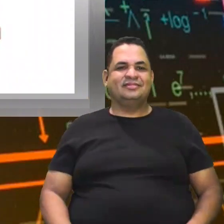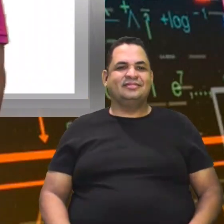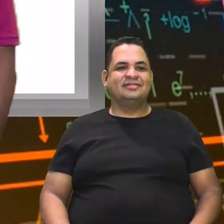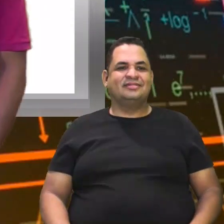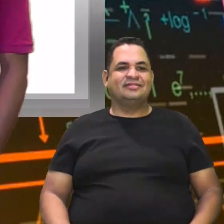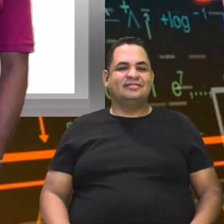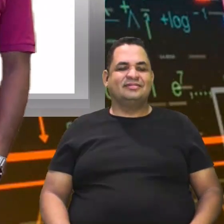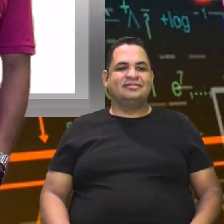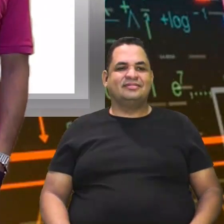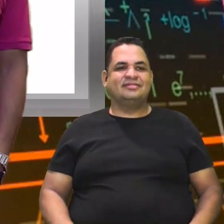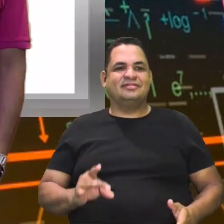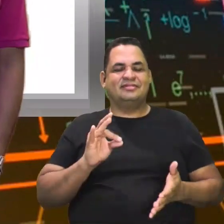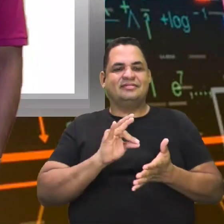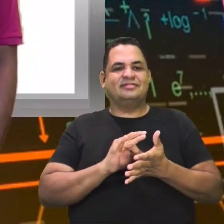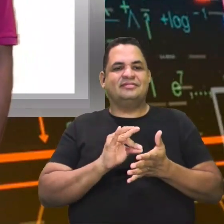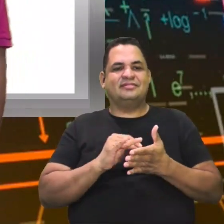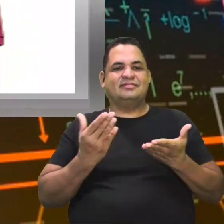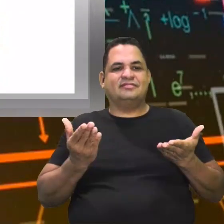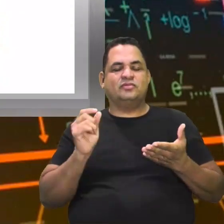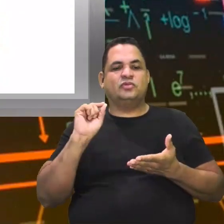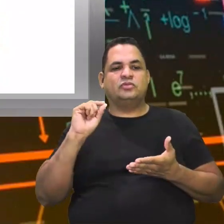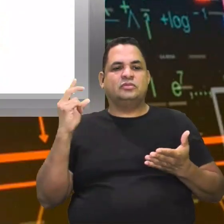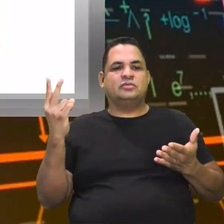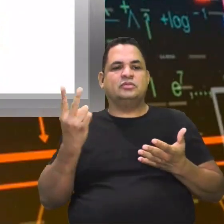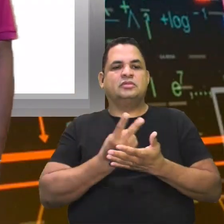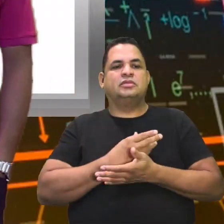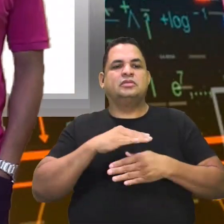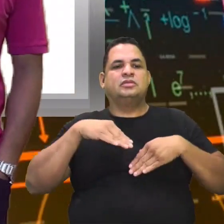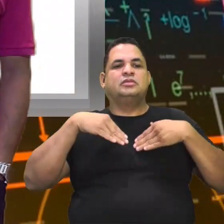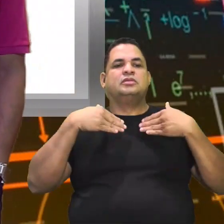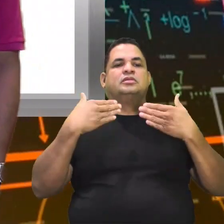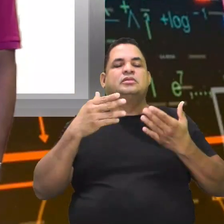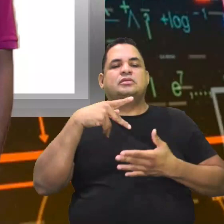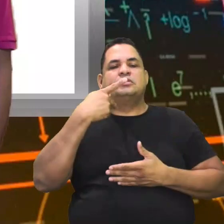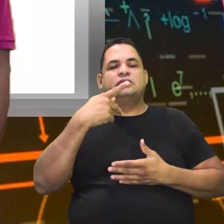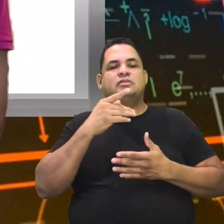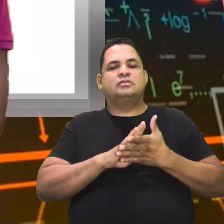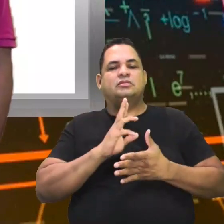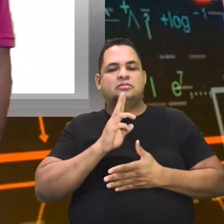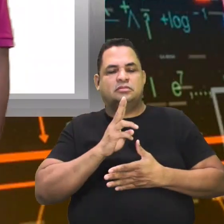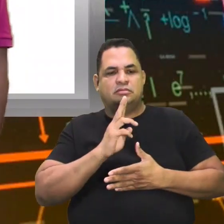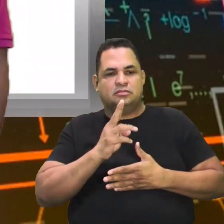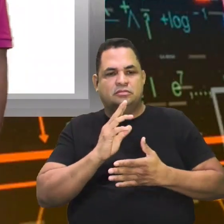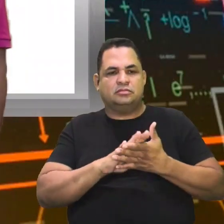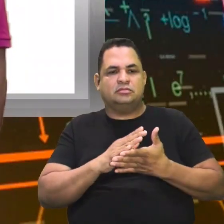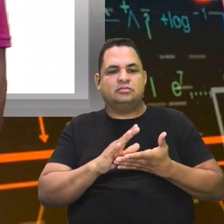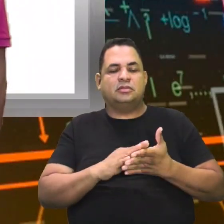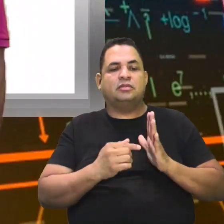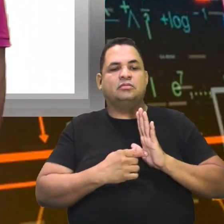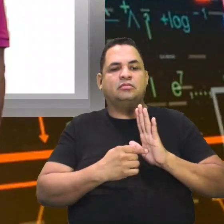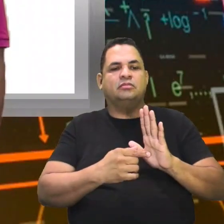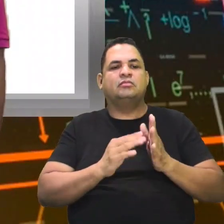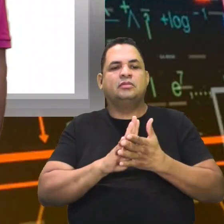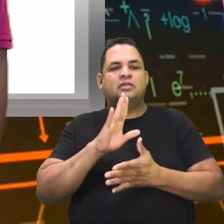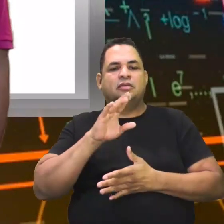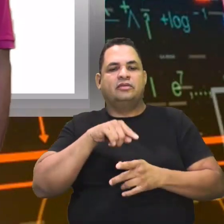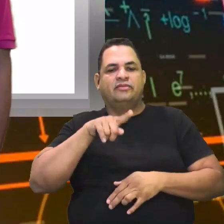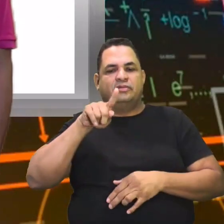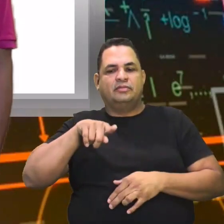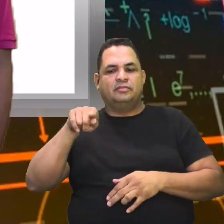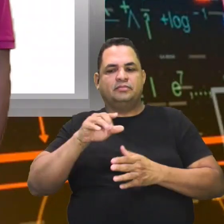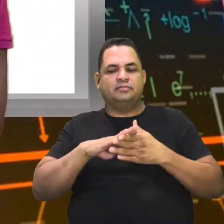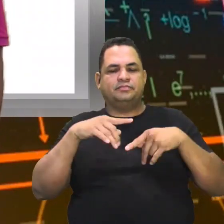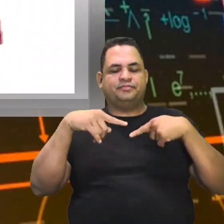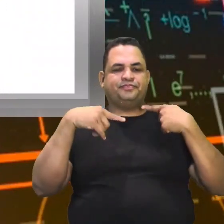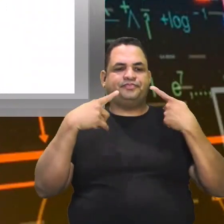pedestre. Está na escola, é verdade. Então, o que acontece, né? Quando a gente fala de regularidade, o que nos diz isso é a variância e, claro,